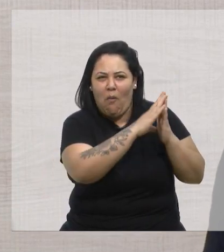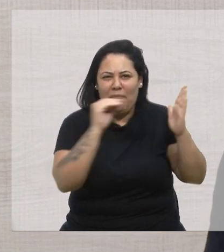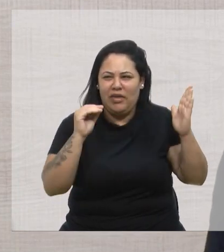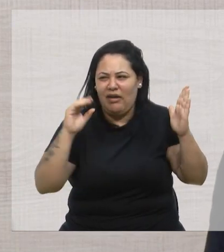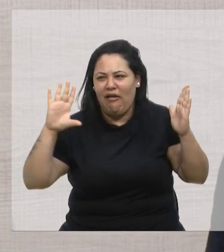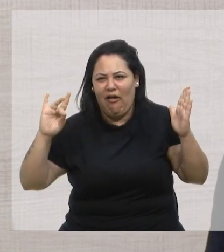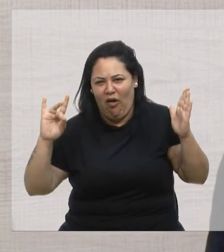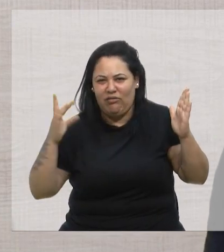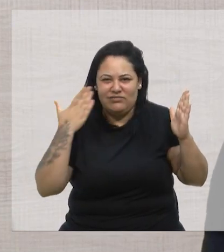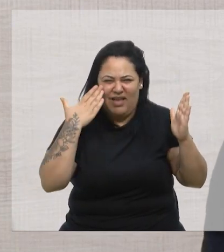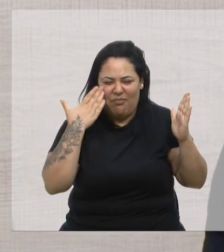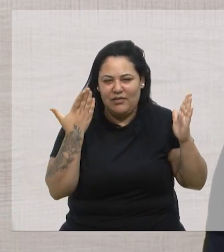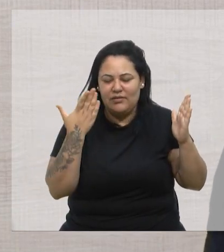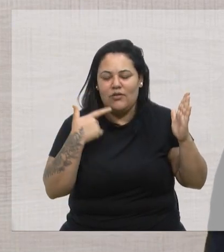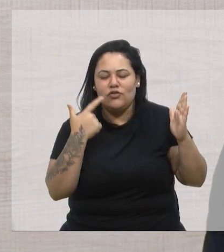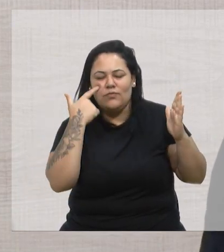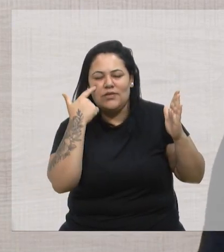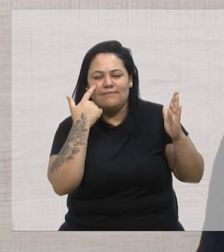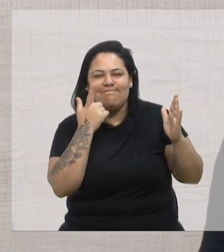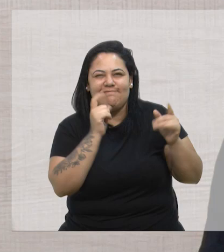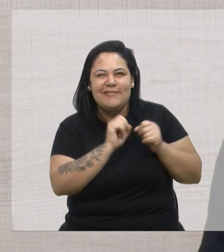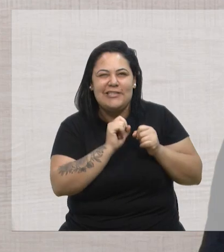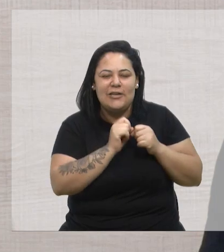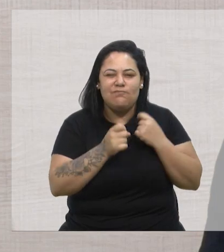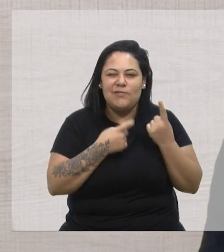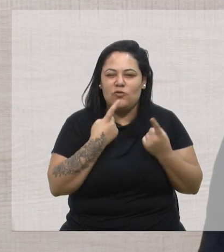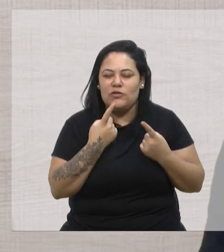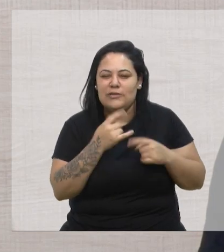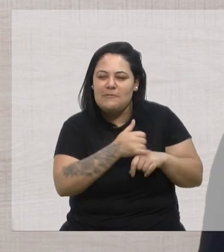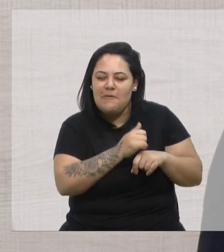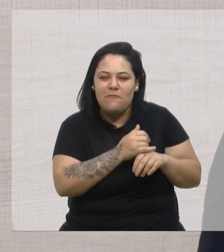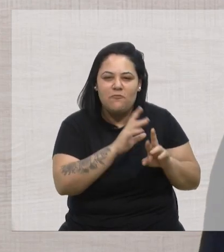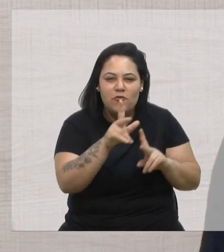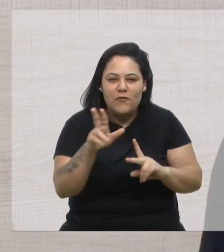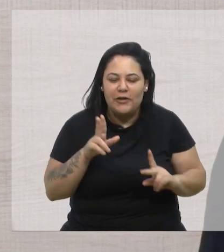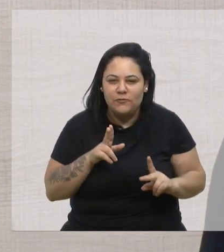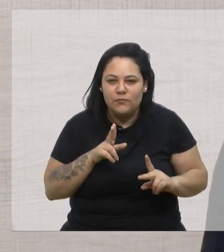um copia e cola, né? Então, vamos pegar